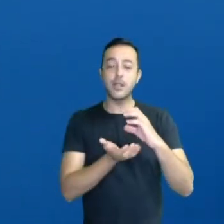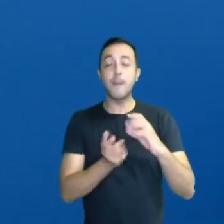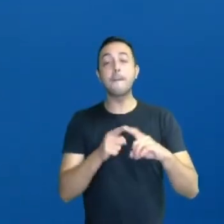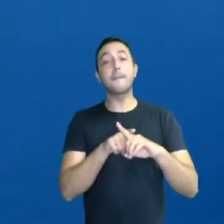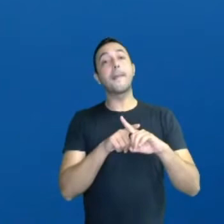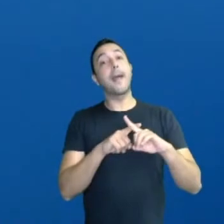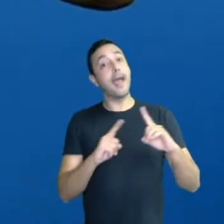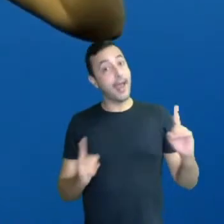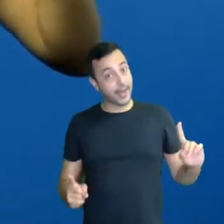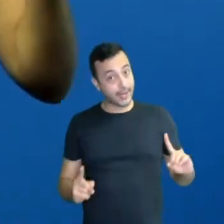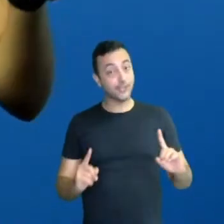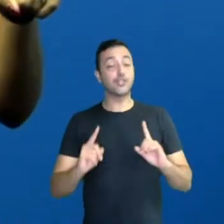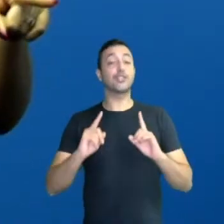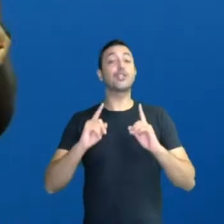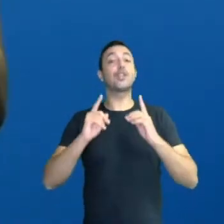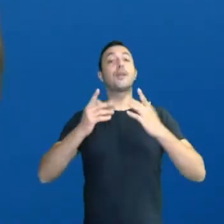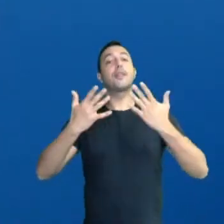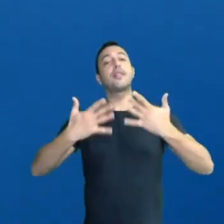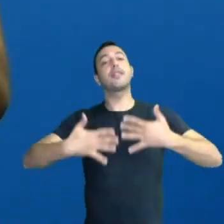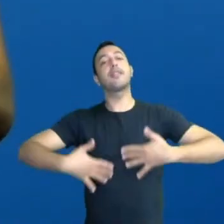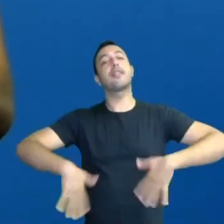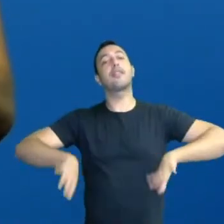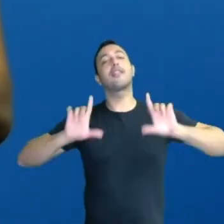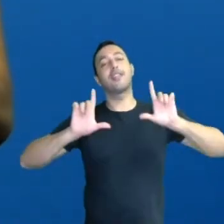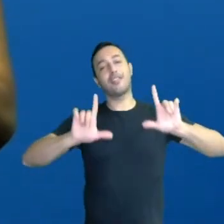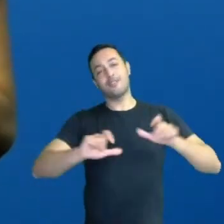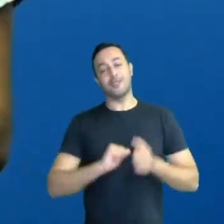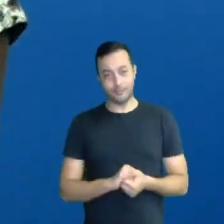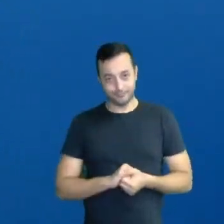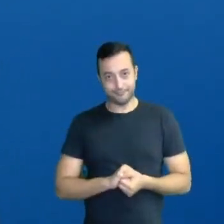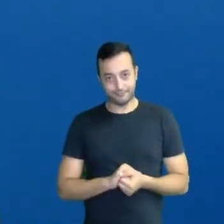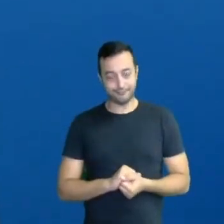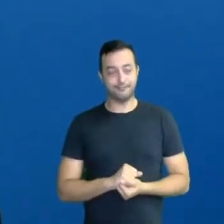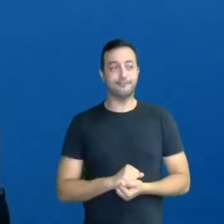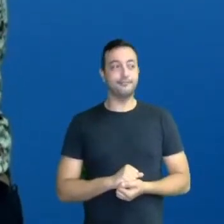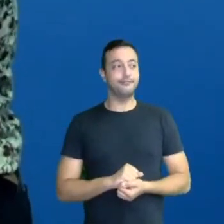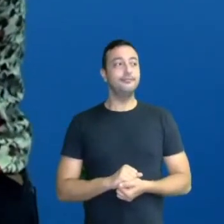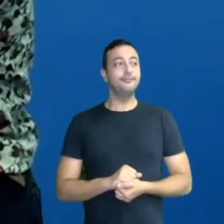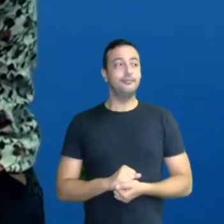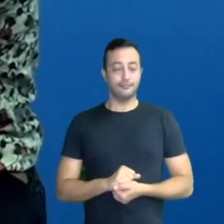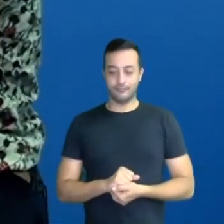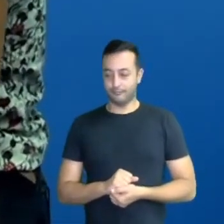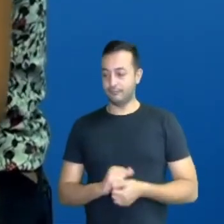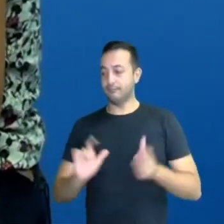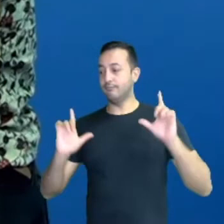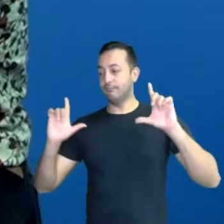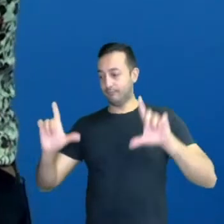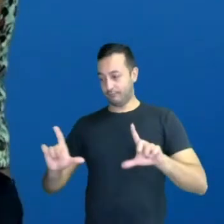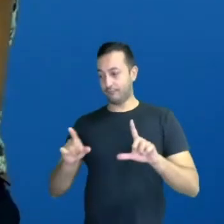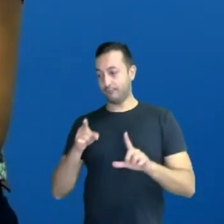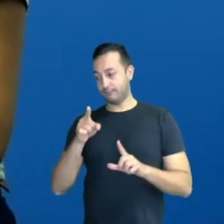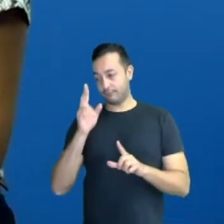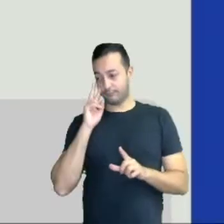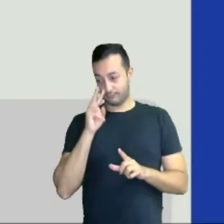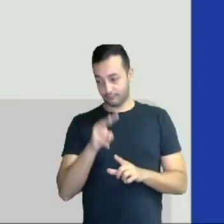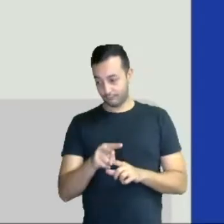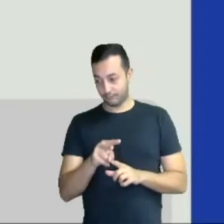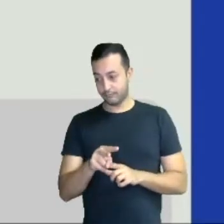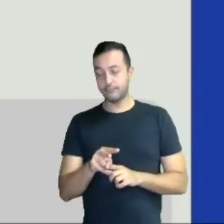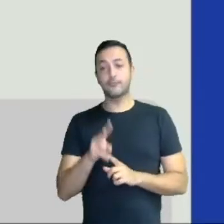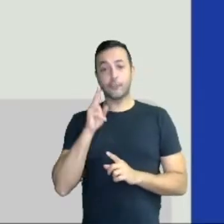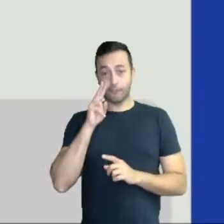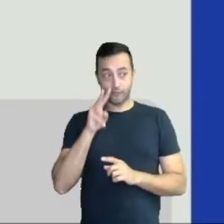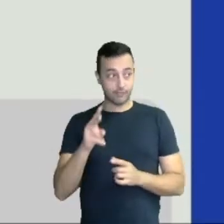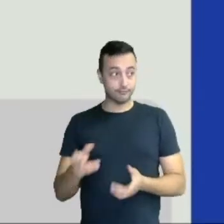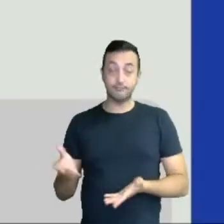um tipo de paisagem natural, tá bem? Uma imagem para você aqui ver, ó, foca aí